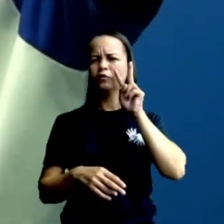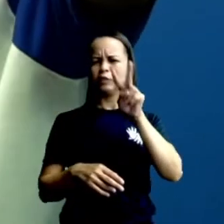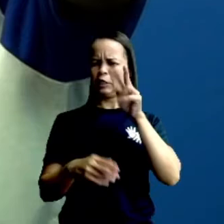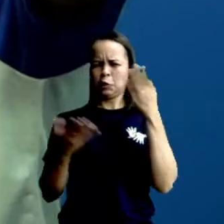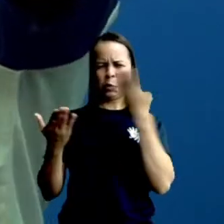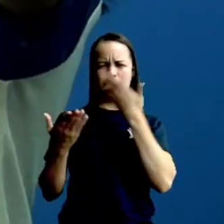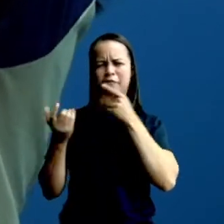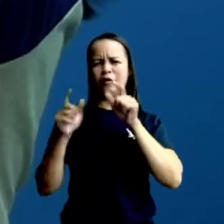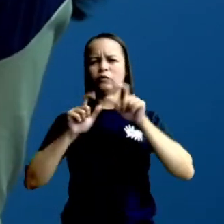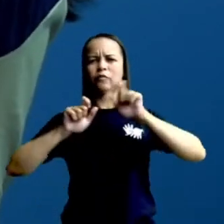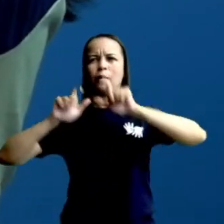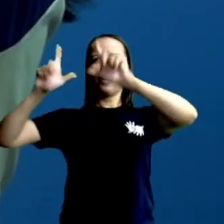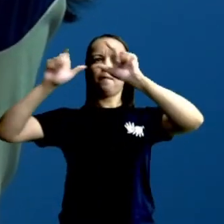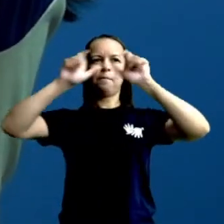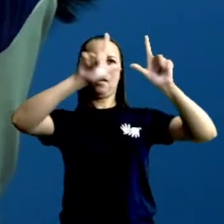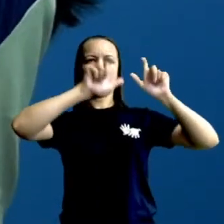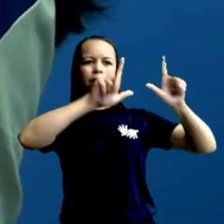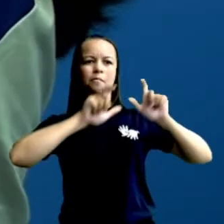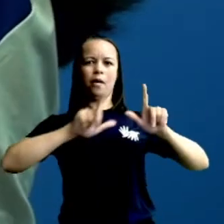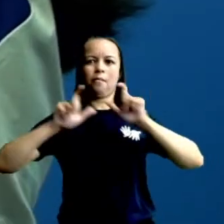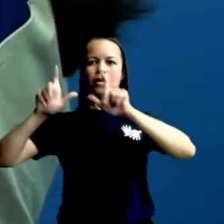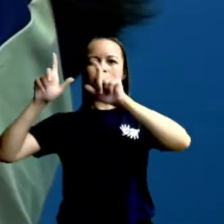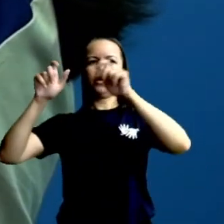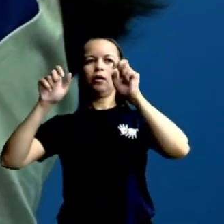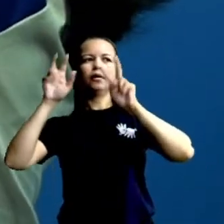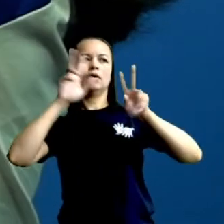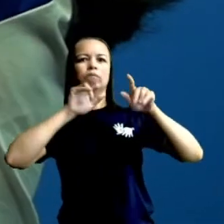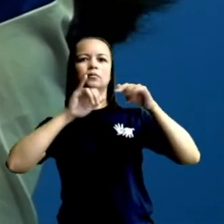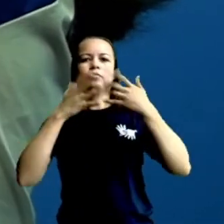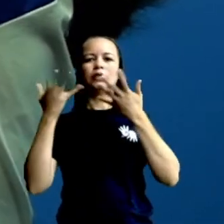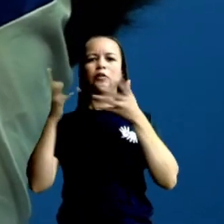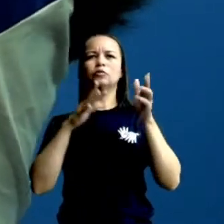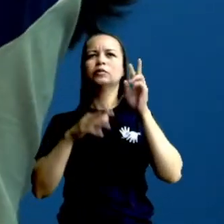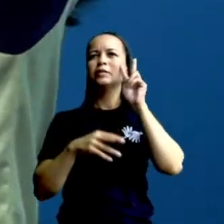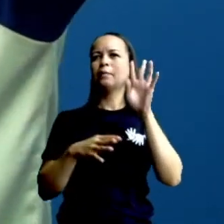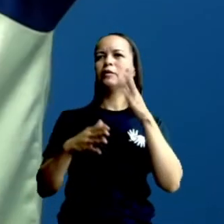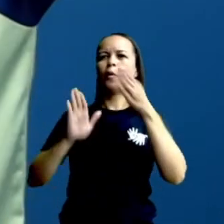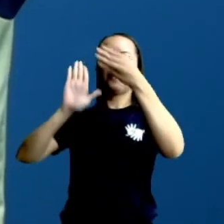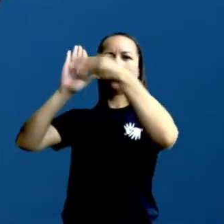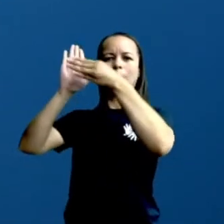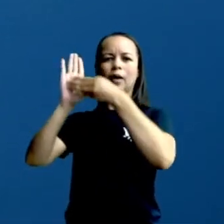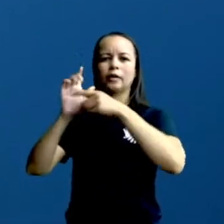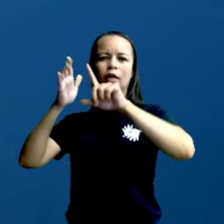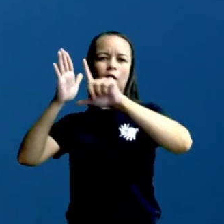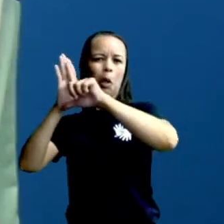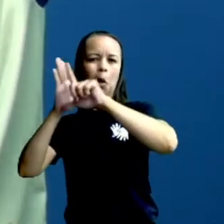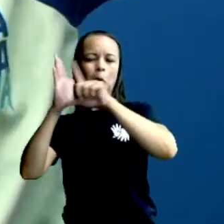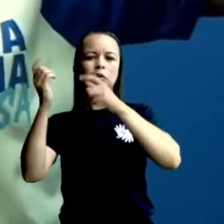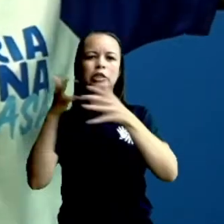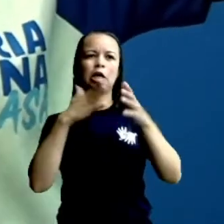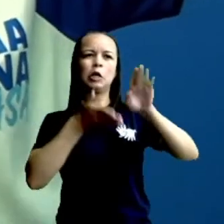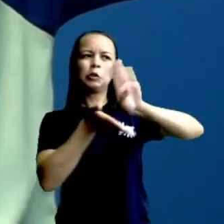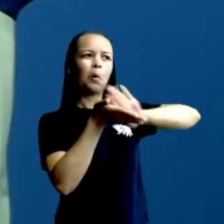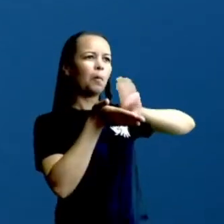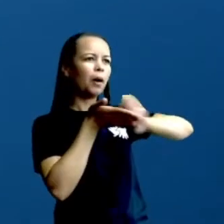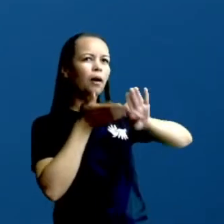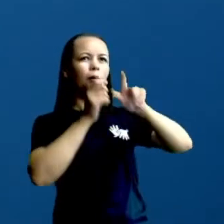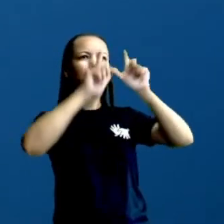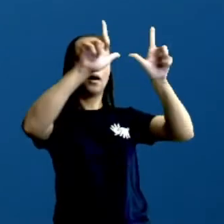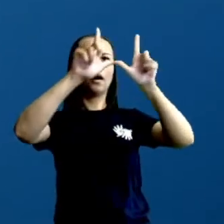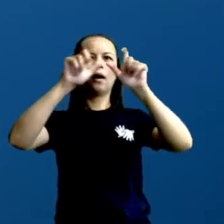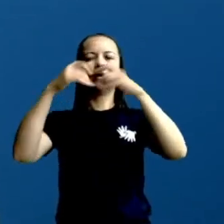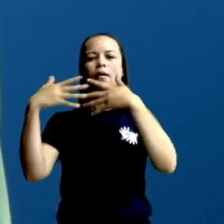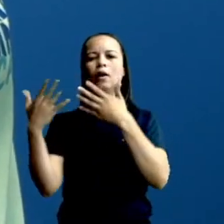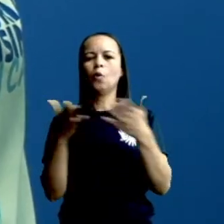coisa assim que você fica doidinho, não sabe para onde ver primeiro. Não sabe se olha a propaganda da loja, não sabe se olha a propaganda do banco, não sabe se